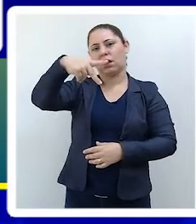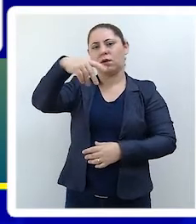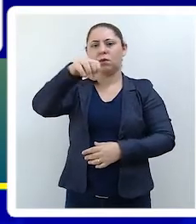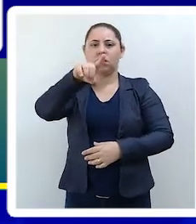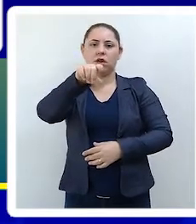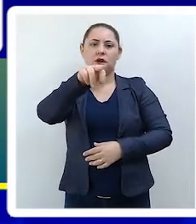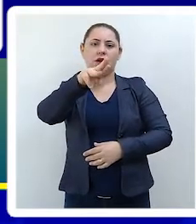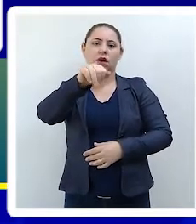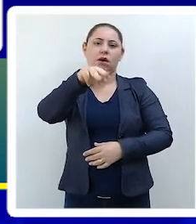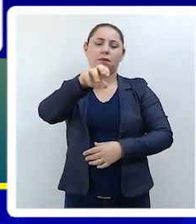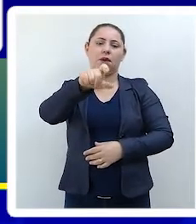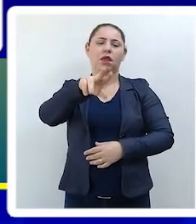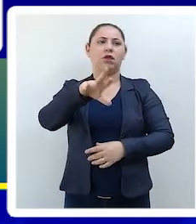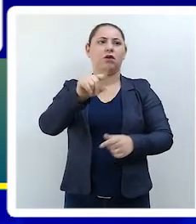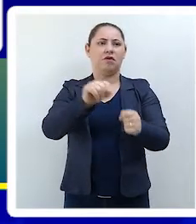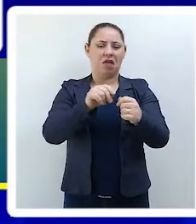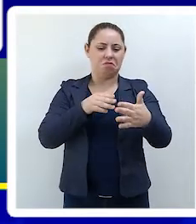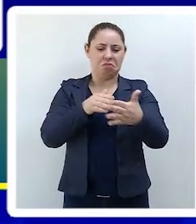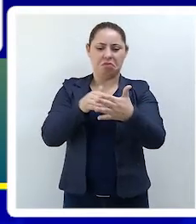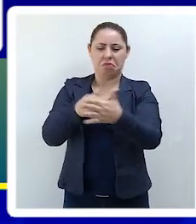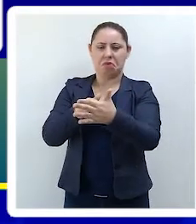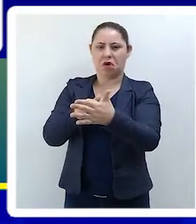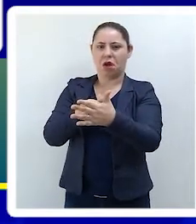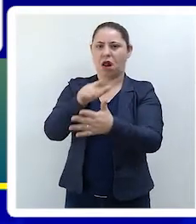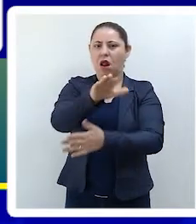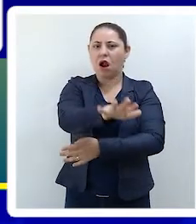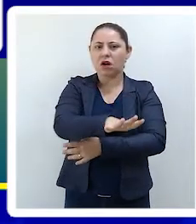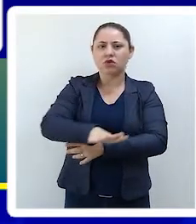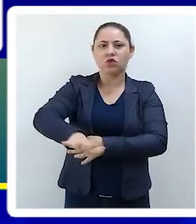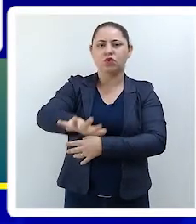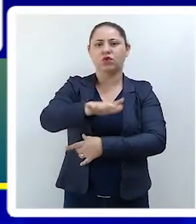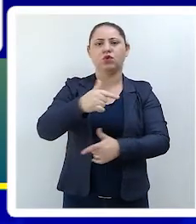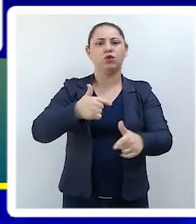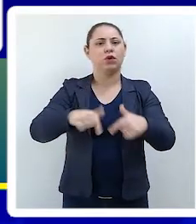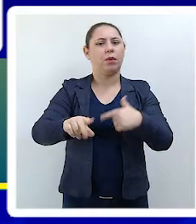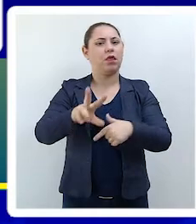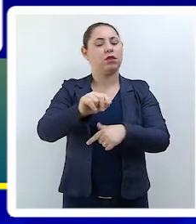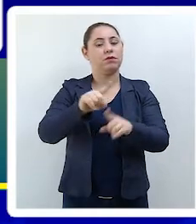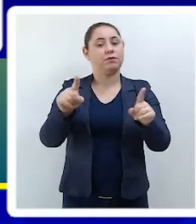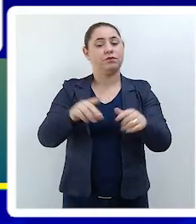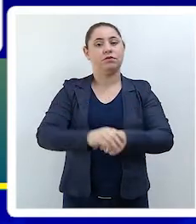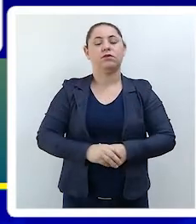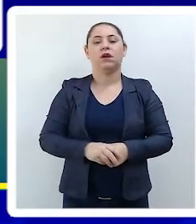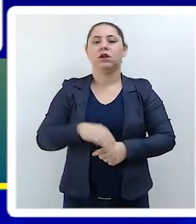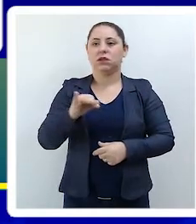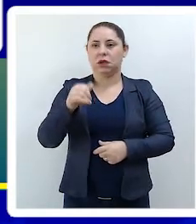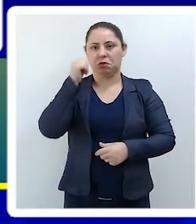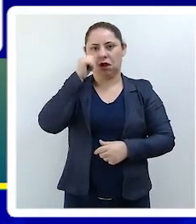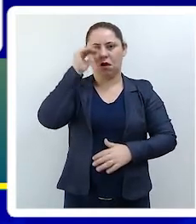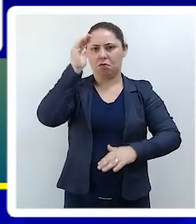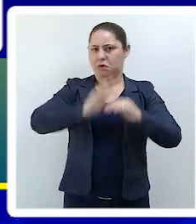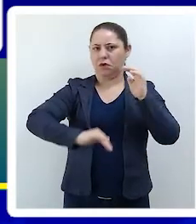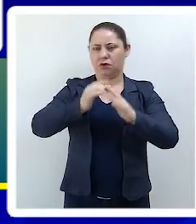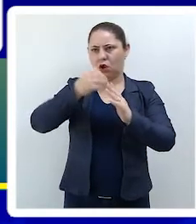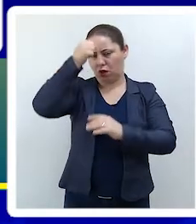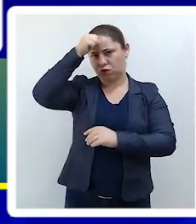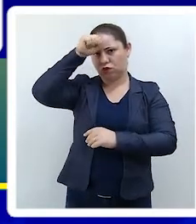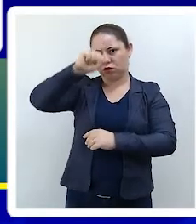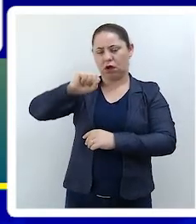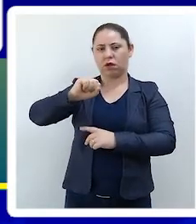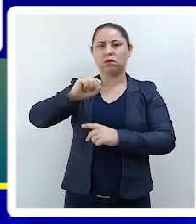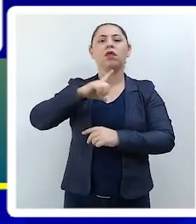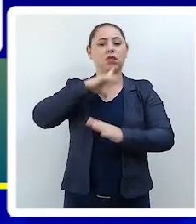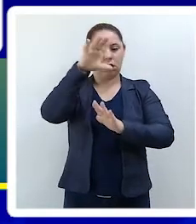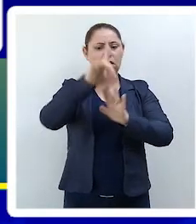isso não faz com que nós restringamos as áreas de atuação. Se a mulher quer ser uma profissional de sucesso, ela tem